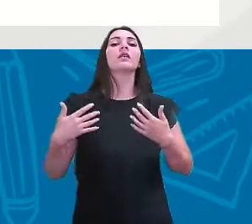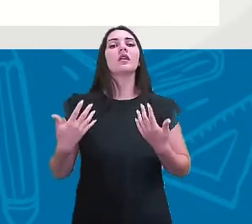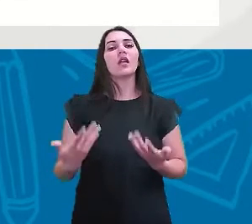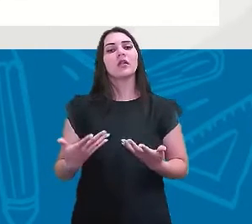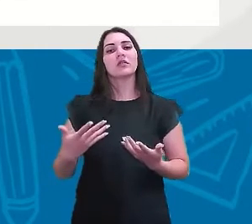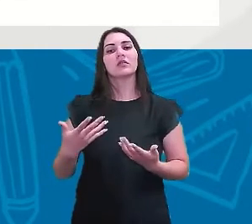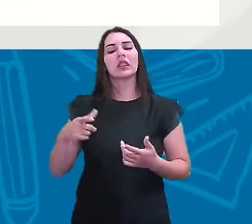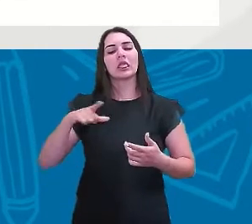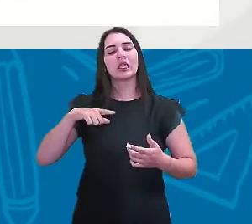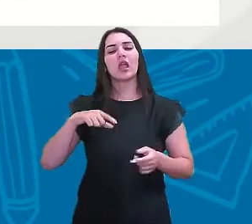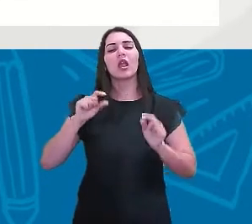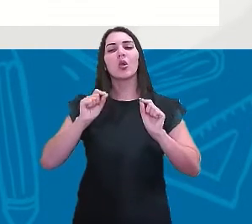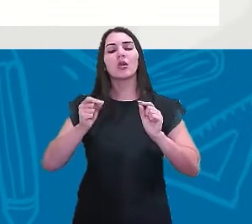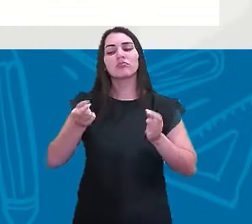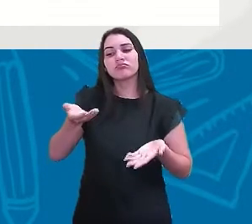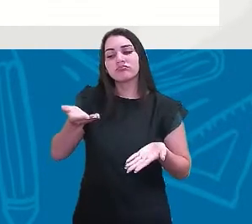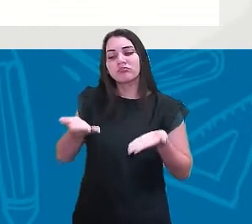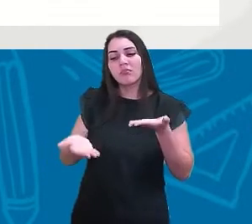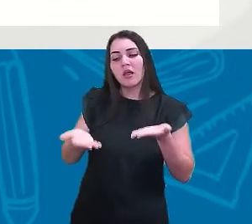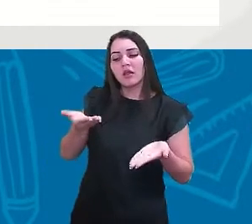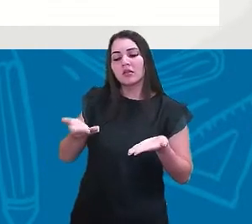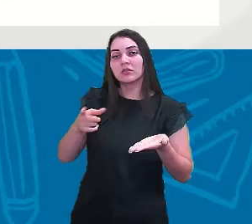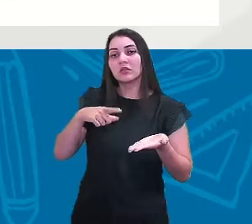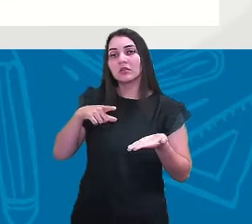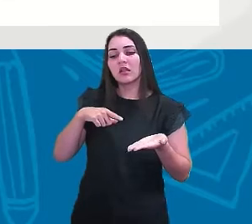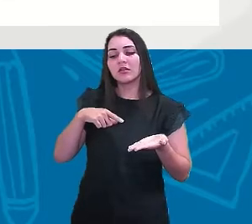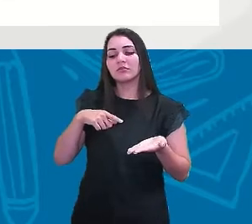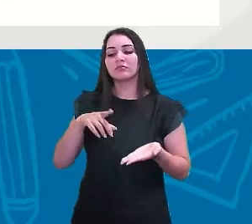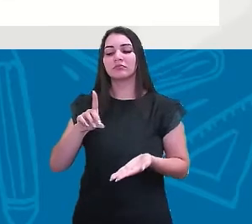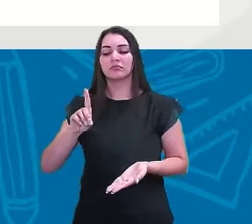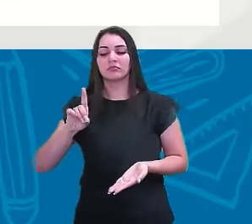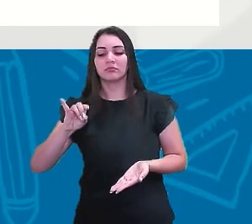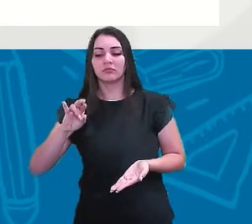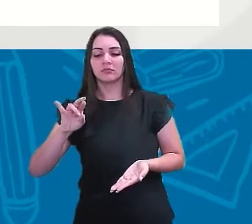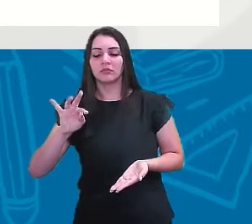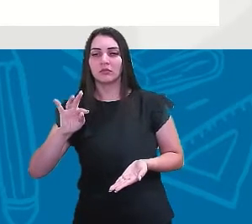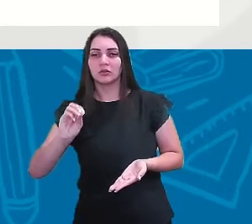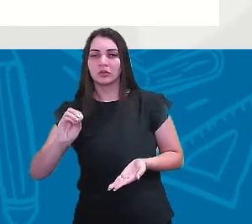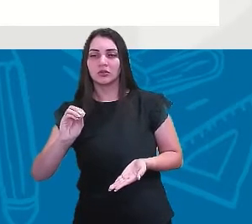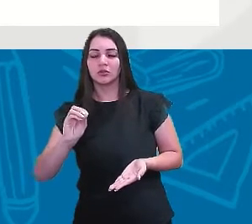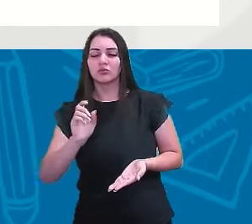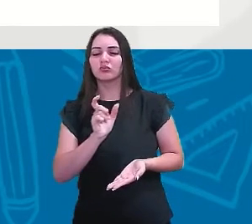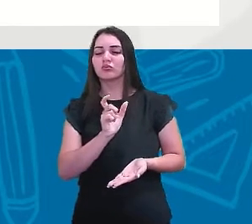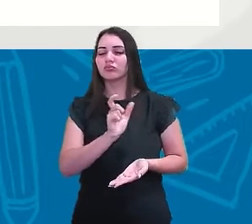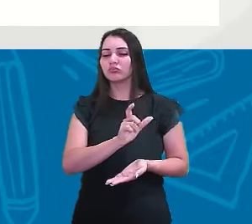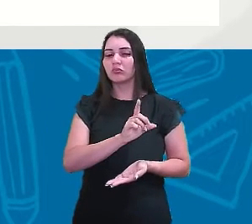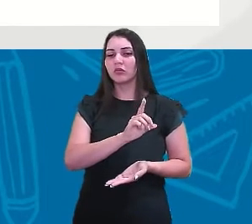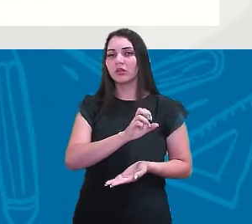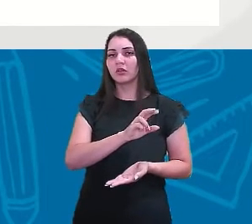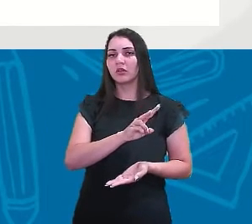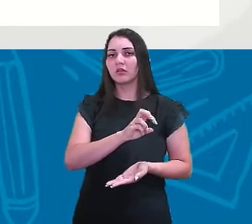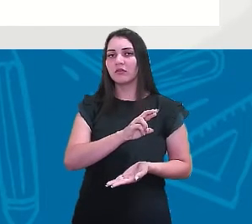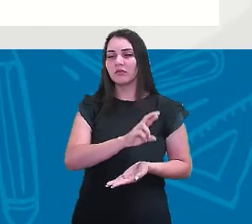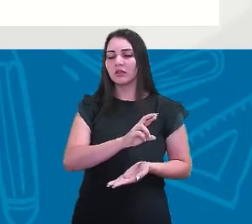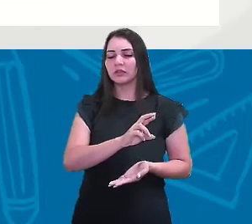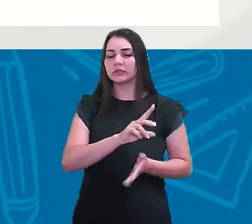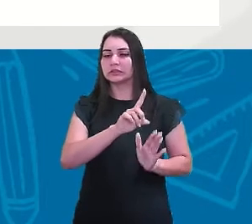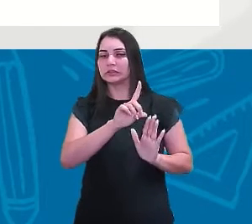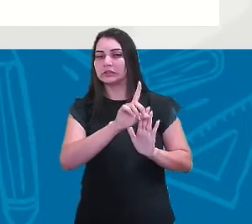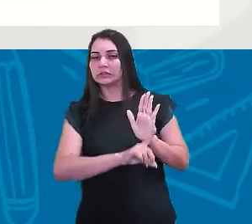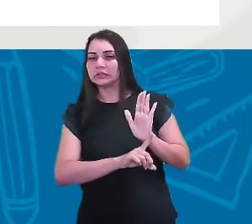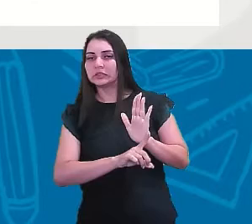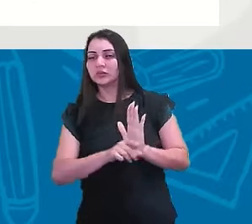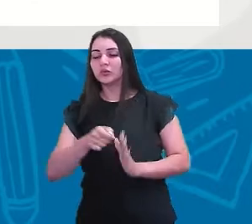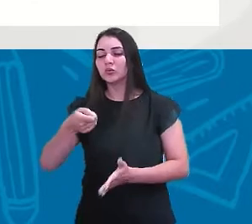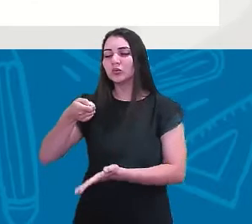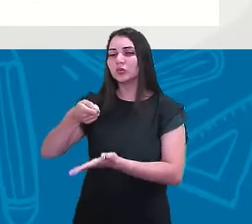eu trouxe essa balança aí com um lado o nome direito e com o outro lado dever. Tá? Direitos e deveres.